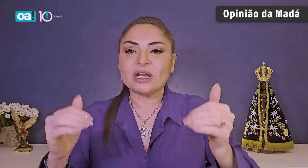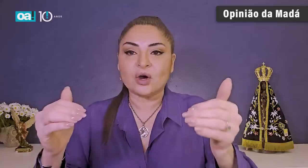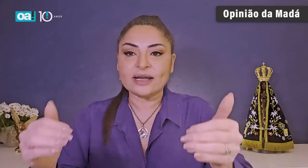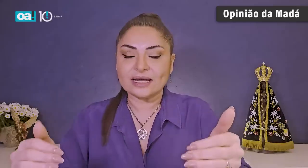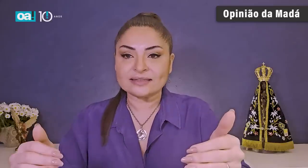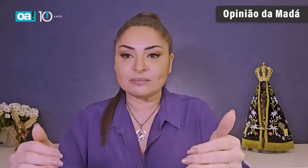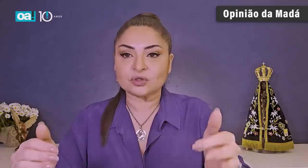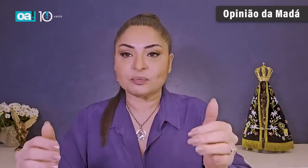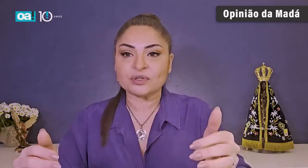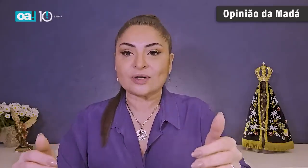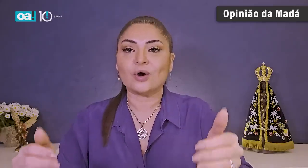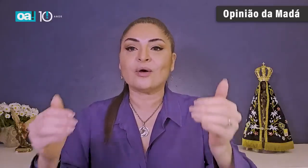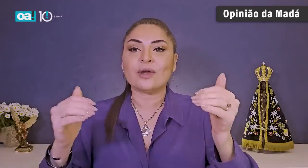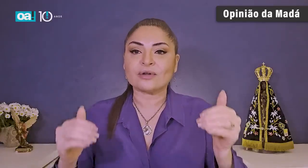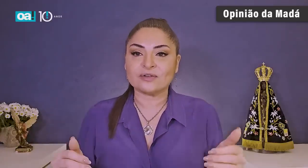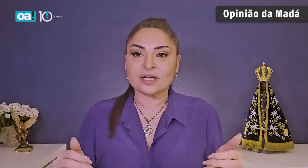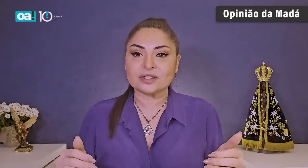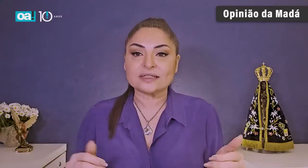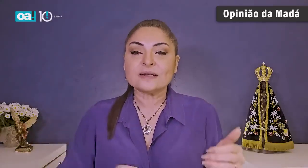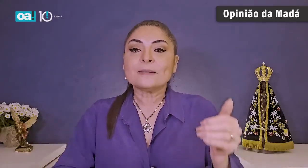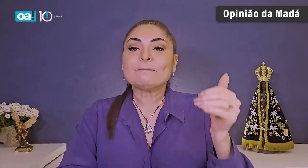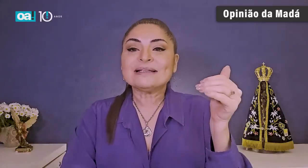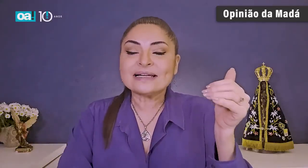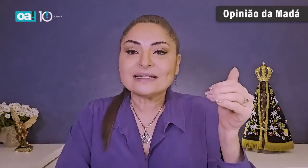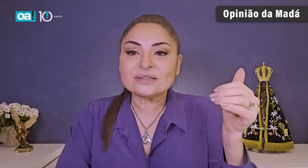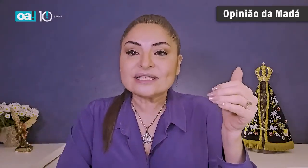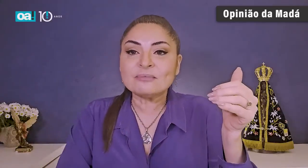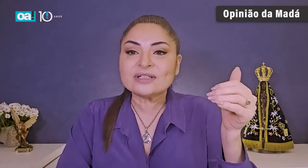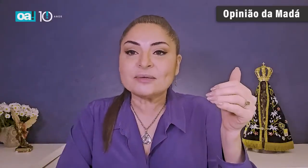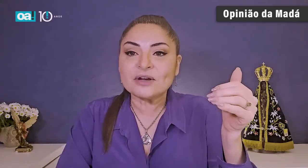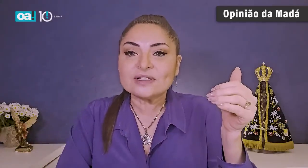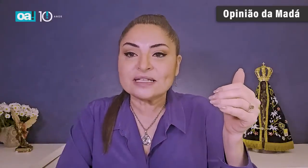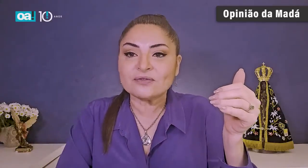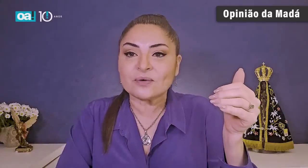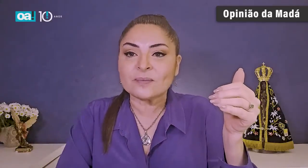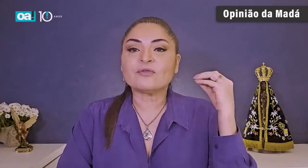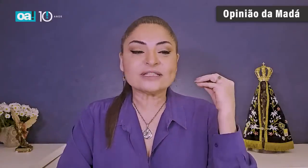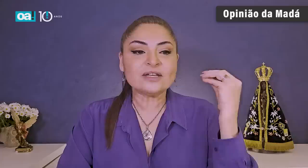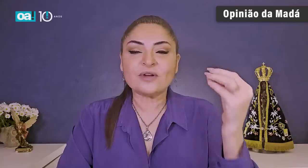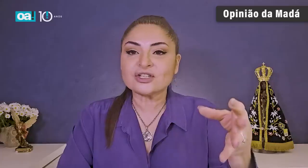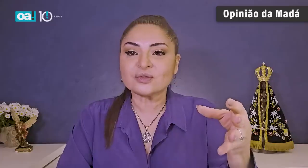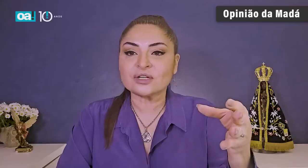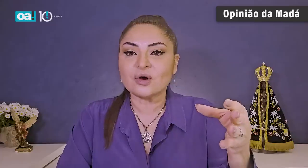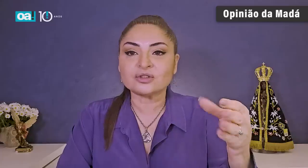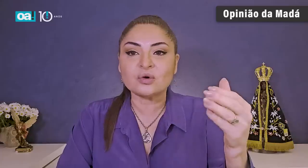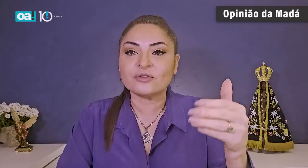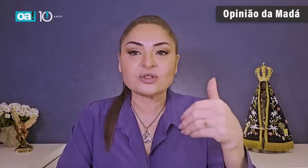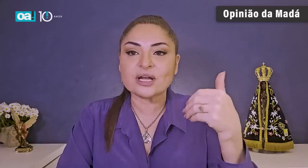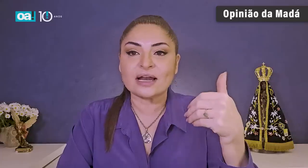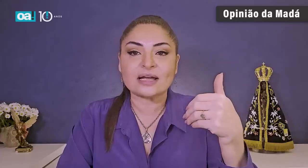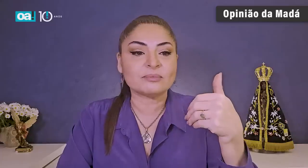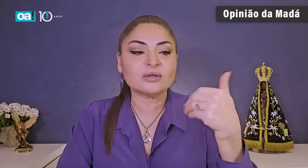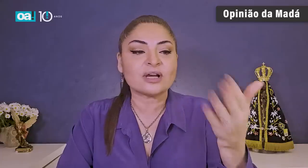falando que o melhor é esse imposto que pôs agora ou é o que havia antes. Mas a questão é que se mostra imprevisível. Você investe num negócio, o